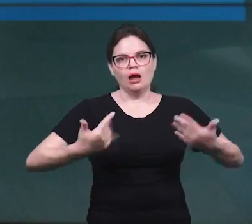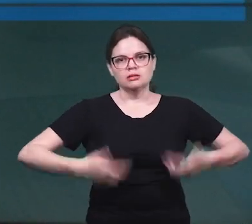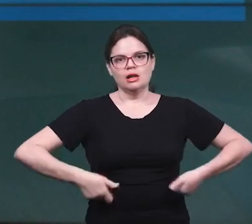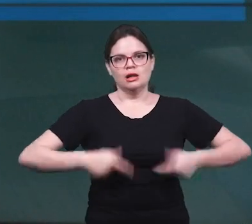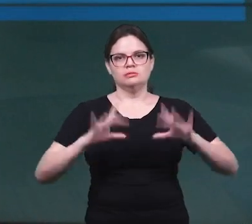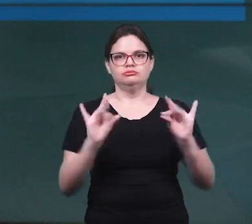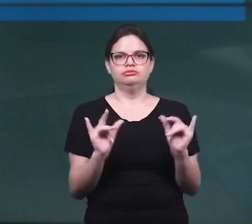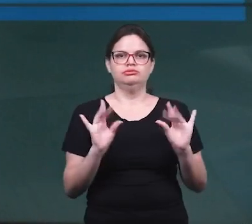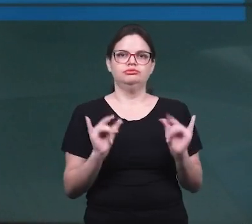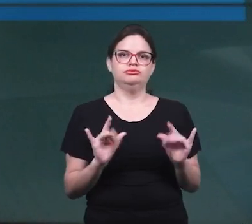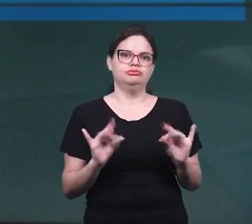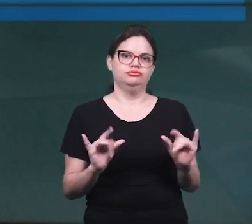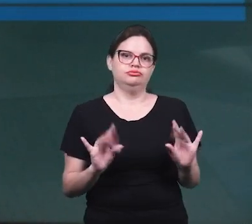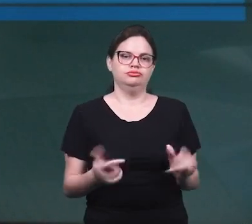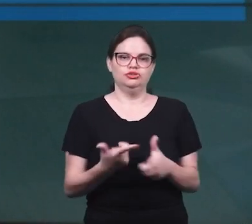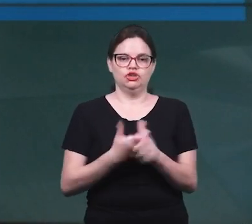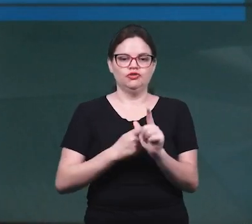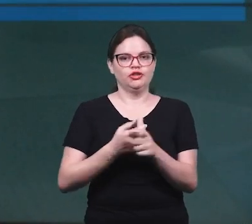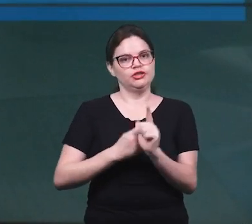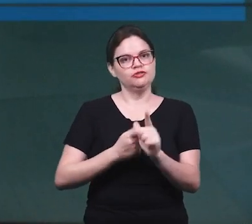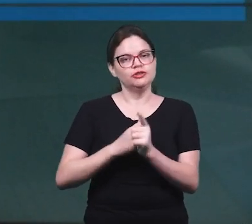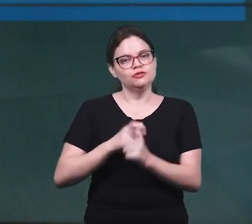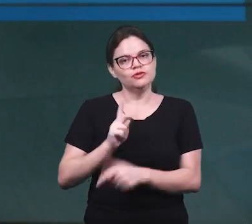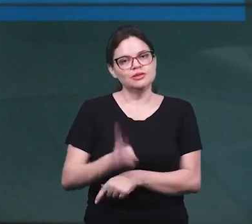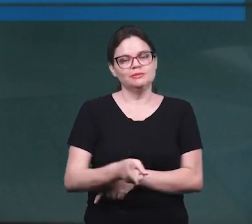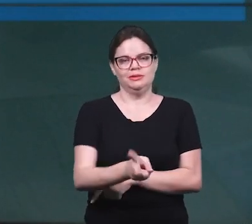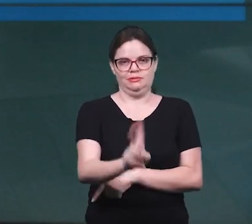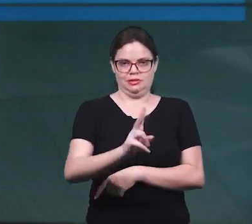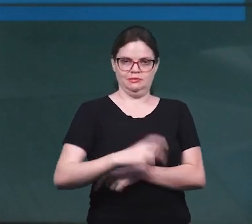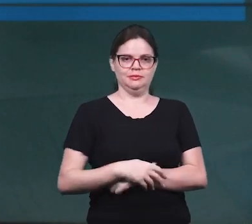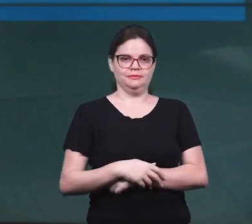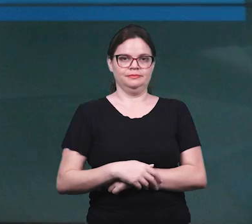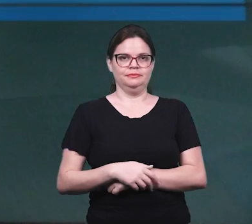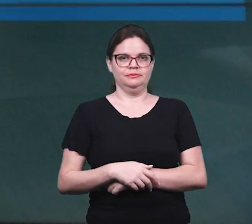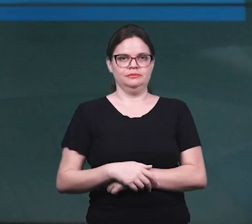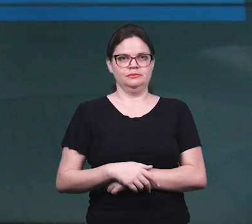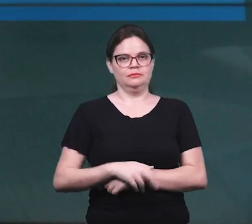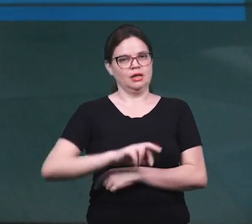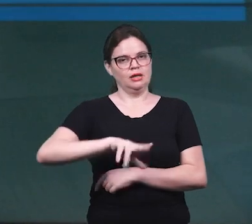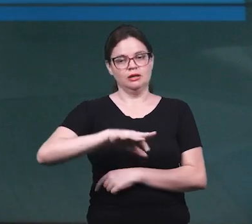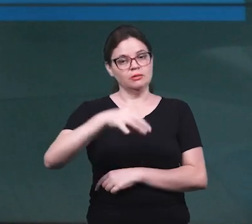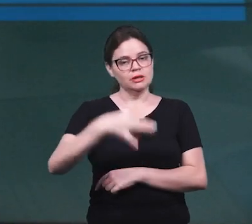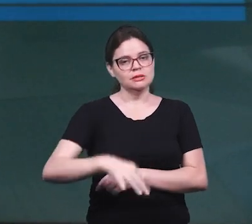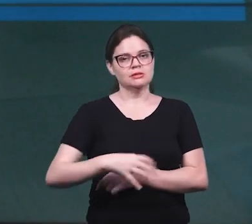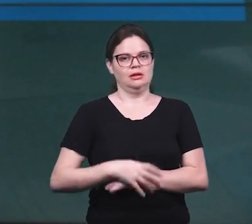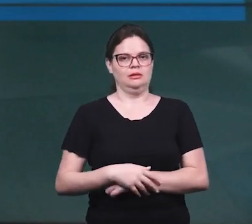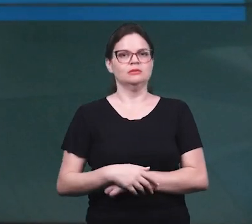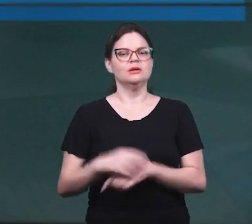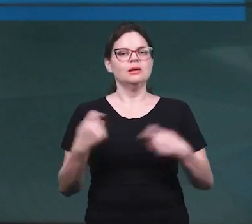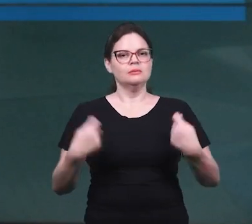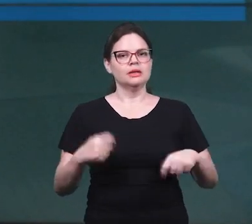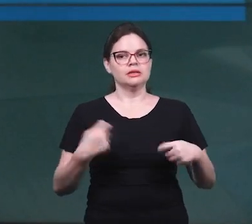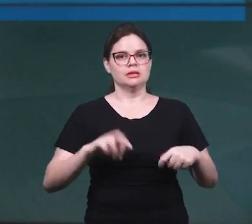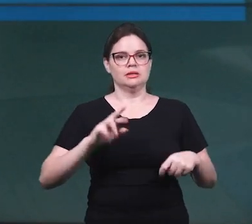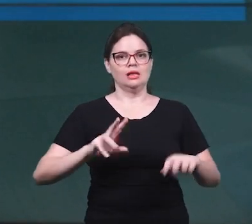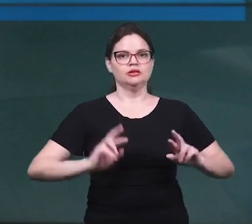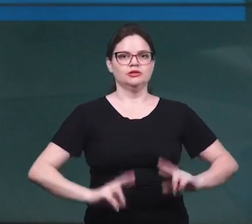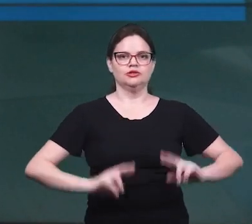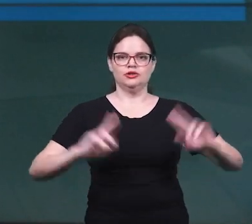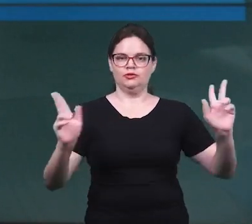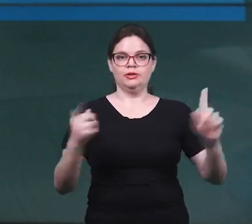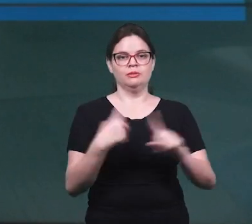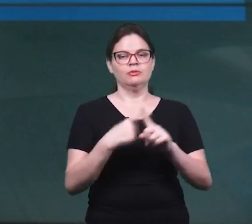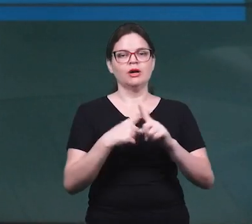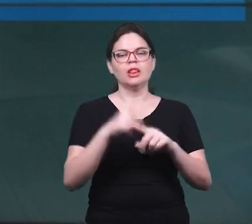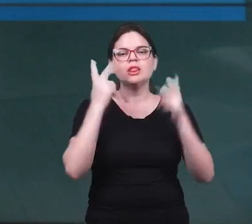sempre dívida. Fica sempre devendo mais. Não é certo isso, né? A ordem natural das